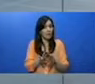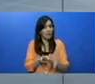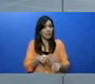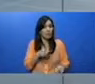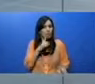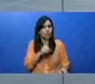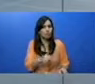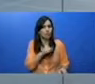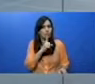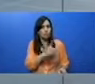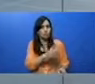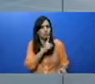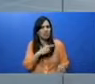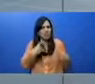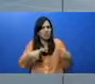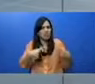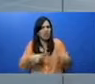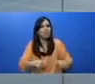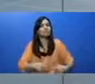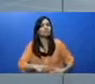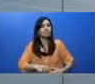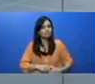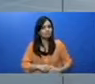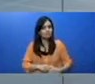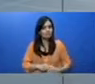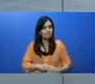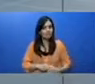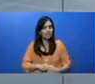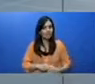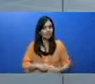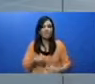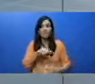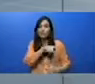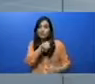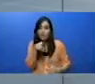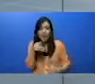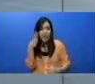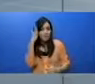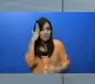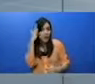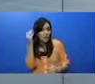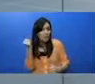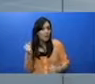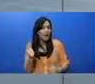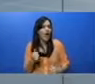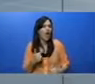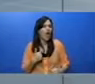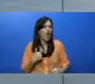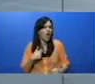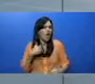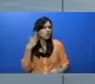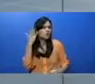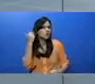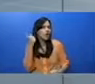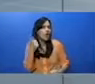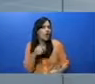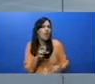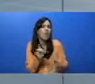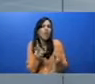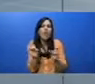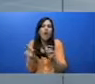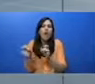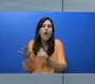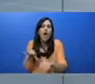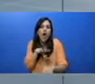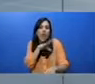aos órgãos competentes. Se alguém ficar sabendo, né, olha, professora, eu estou sabendo do tráfico de animal,